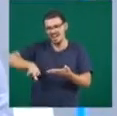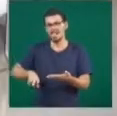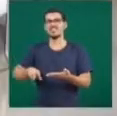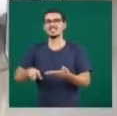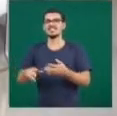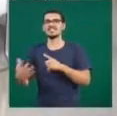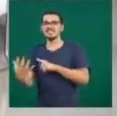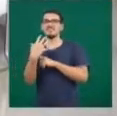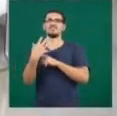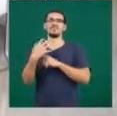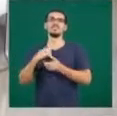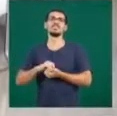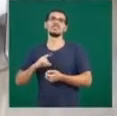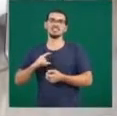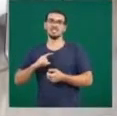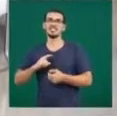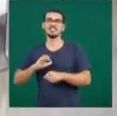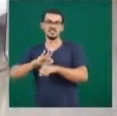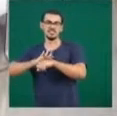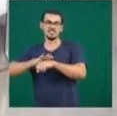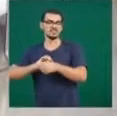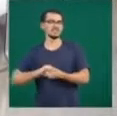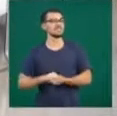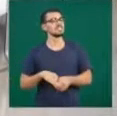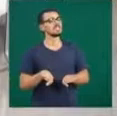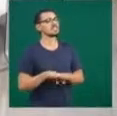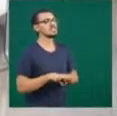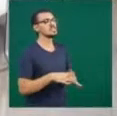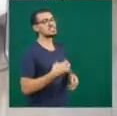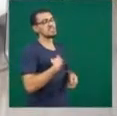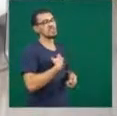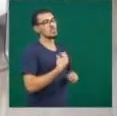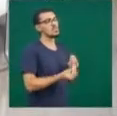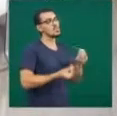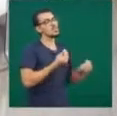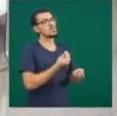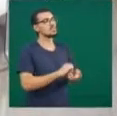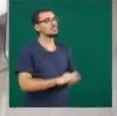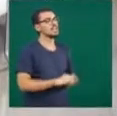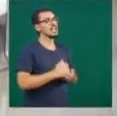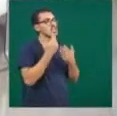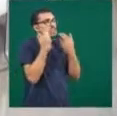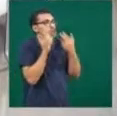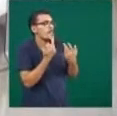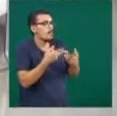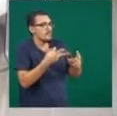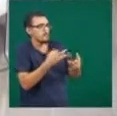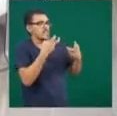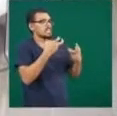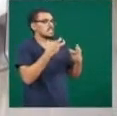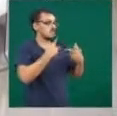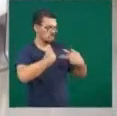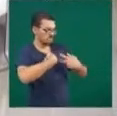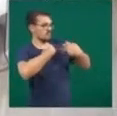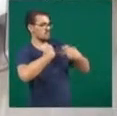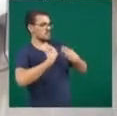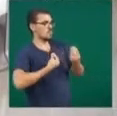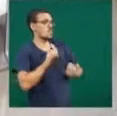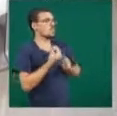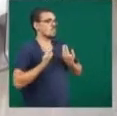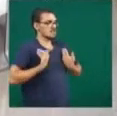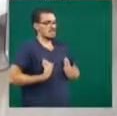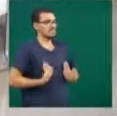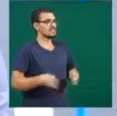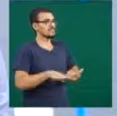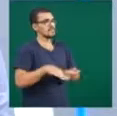doença. Uhum. Em relação aos sintomas, o que é mais aparente ou o que é mais comum nessas pessoas, independentemente até da própria idade também, quando manifesta